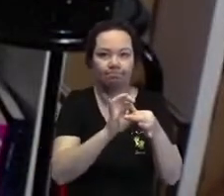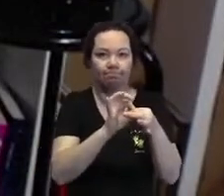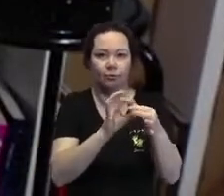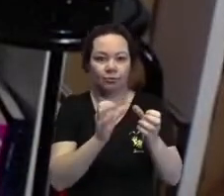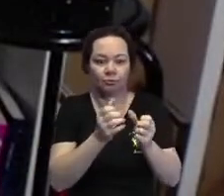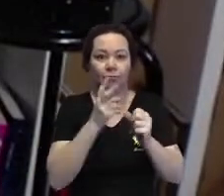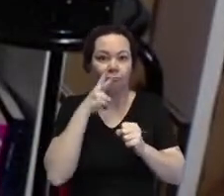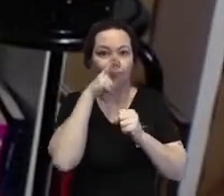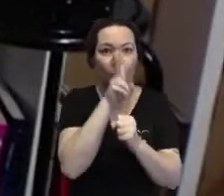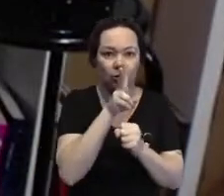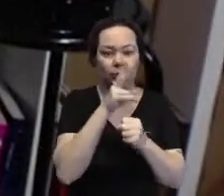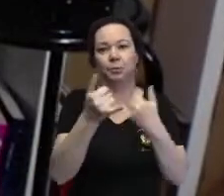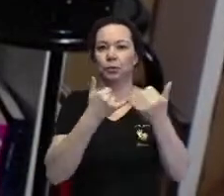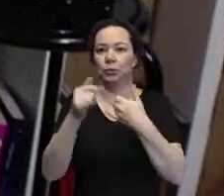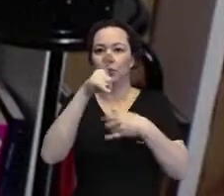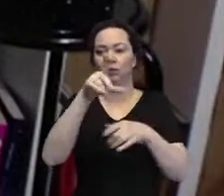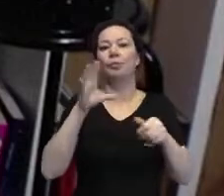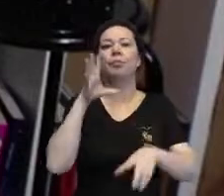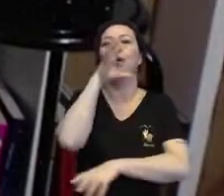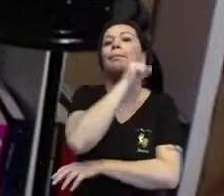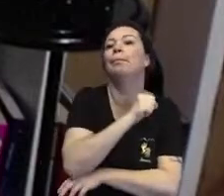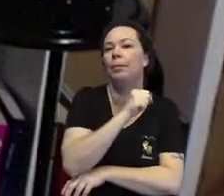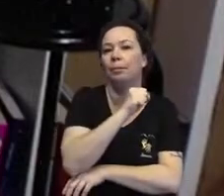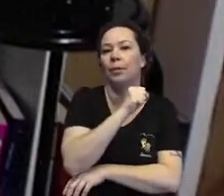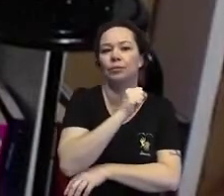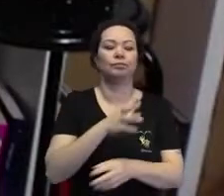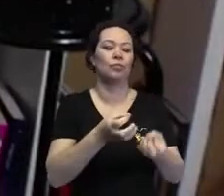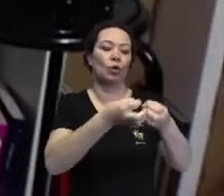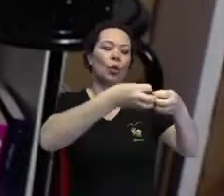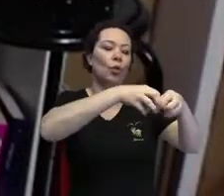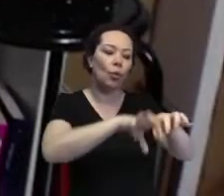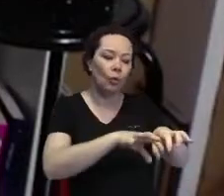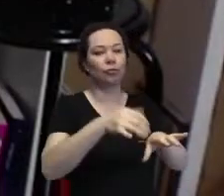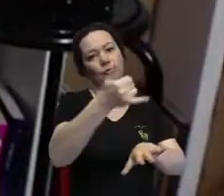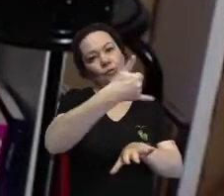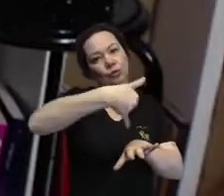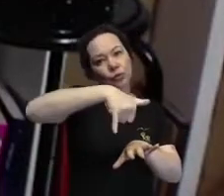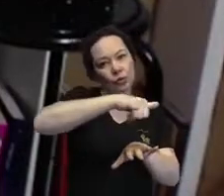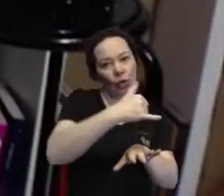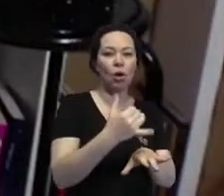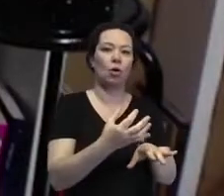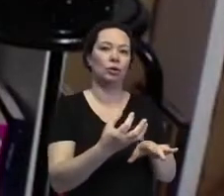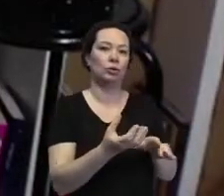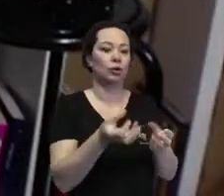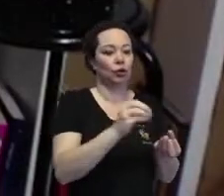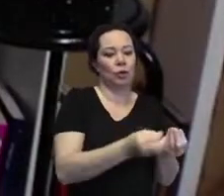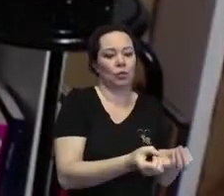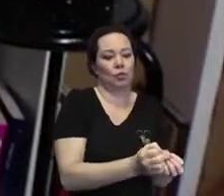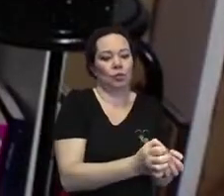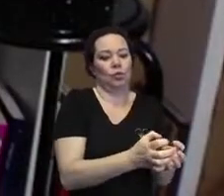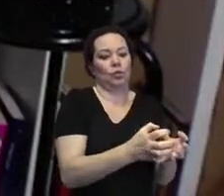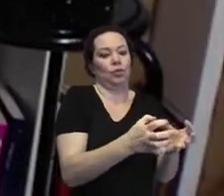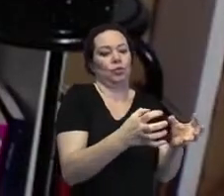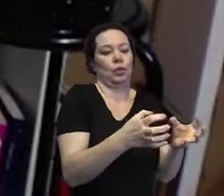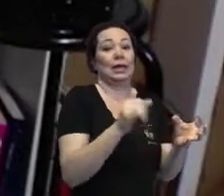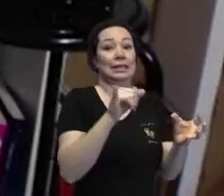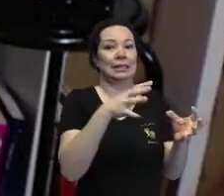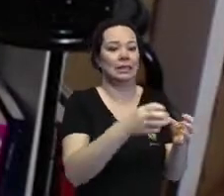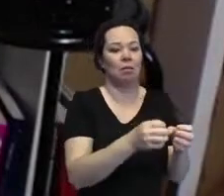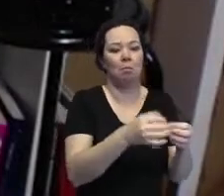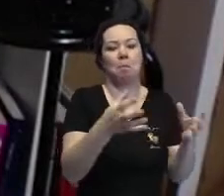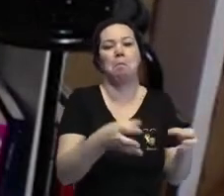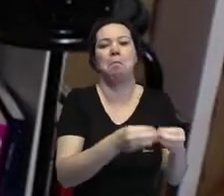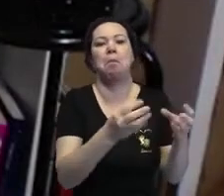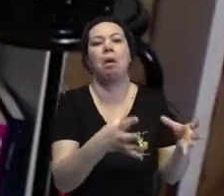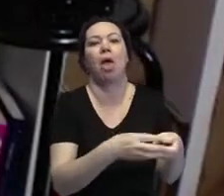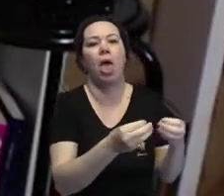a gente coloca o ovo, coloca o óleo, coloca o fermento. Se a massa está muito mole, como